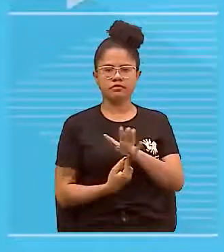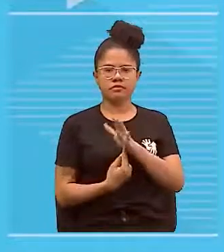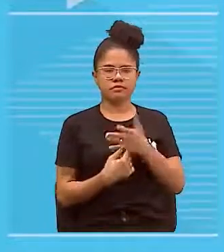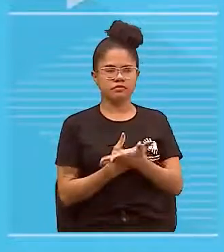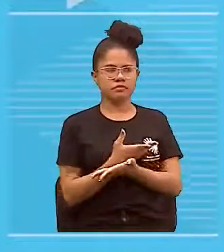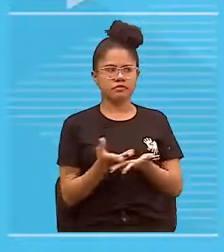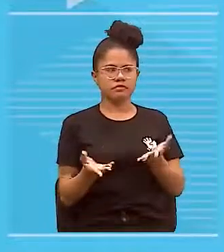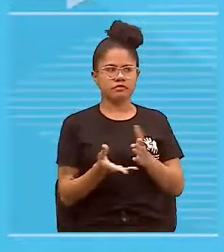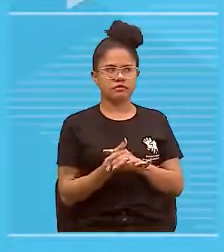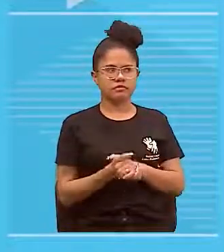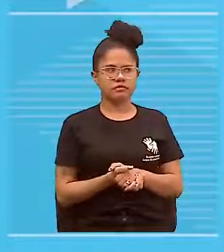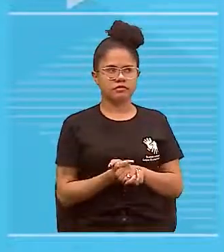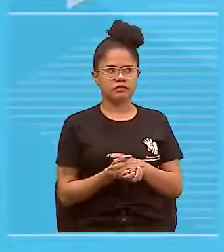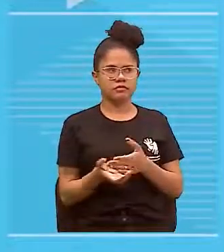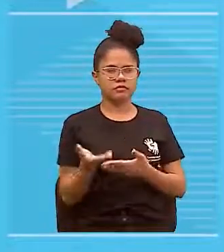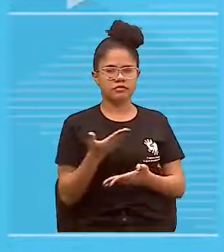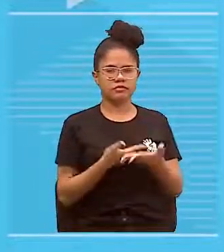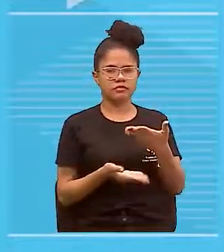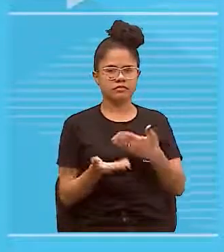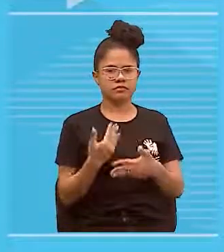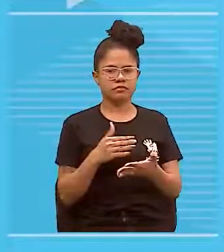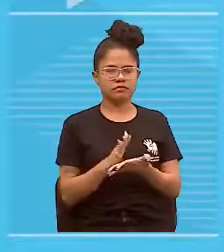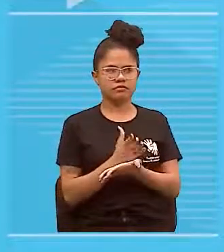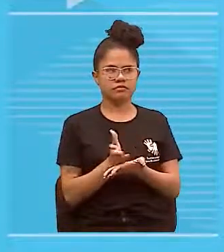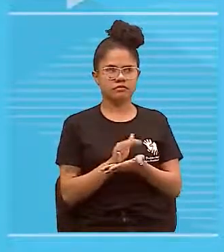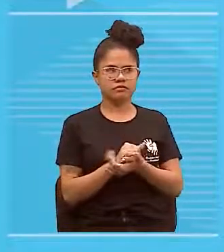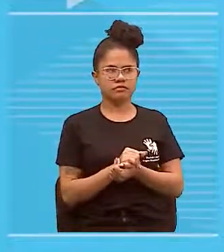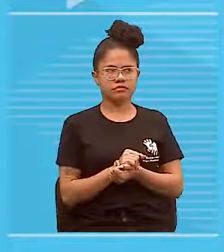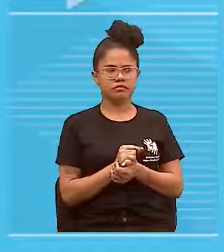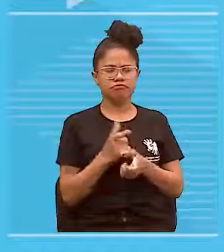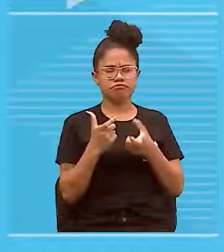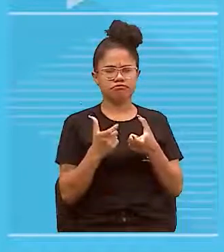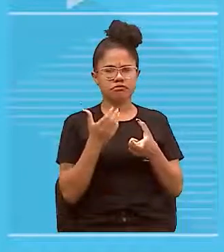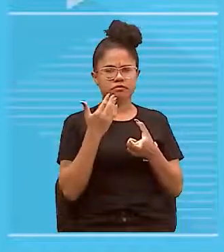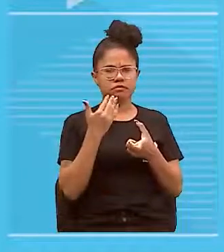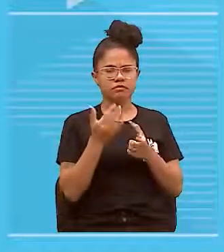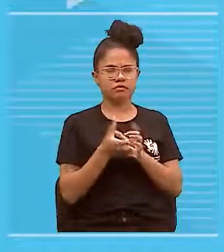nicho envolve algumas coisas. Onde é que ele come?